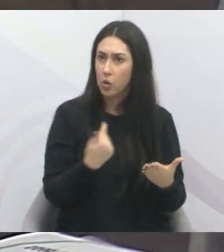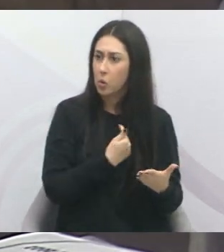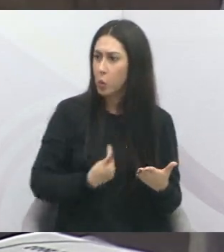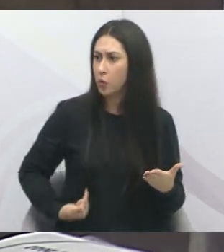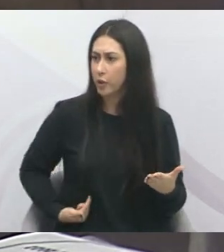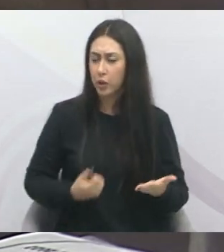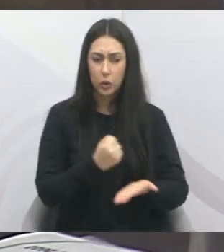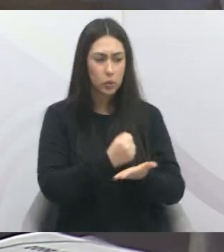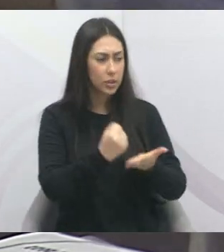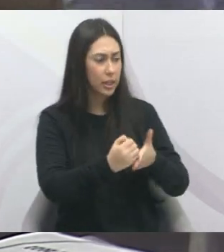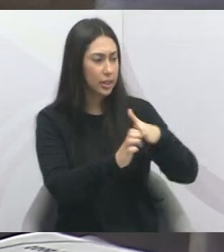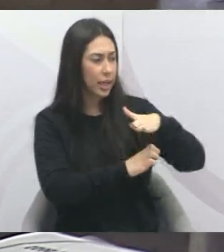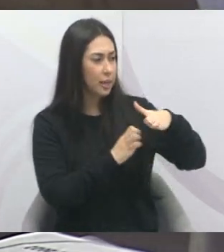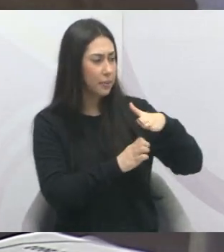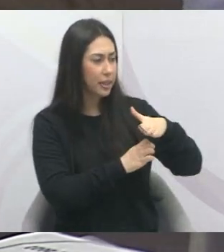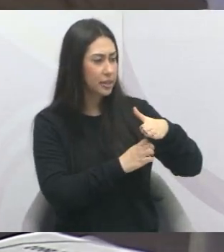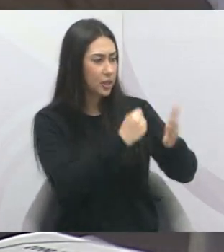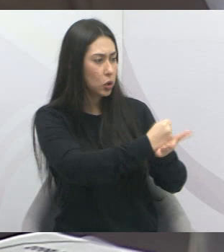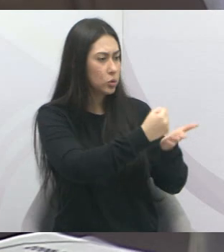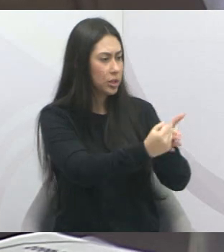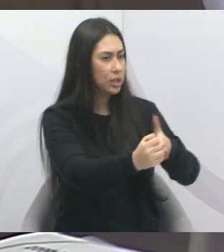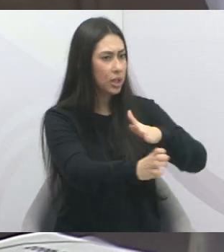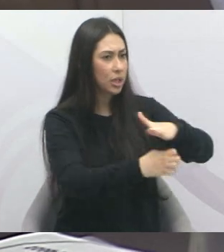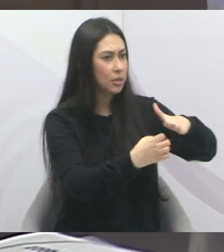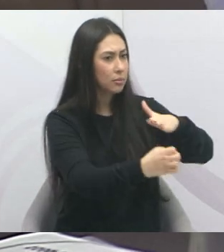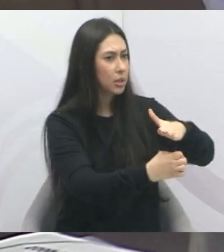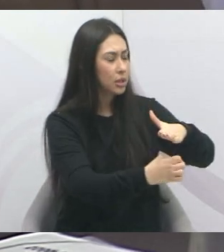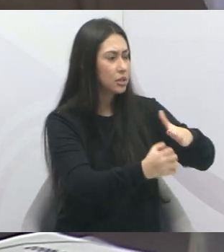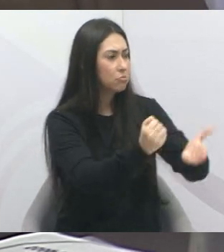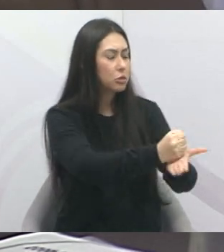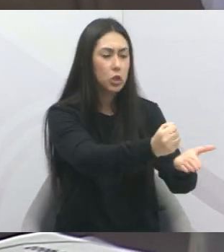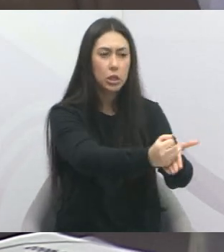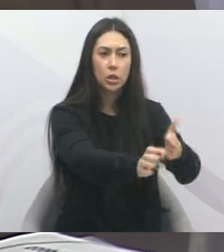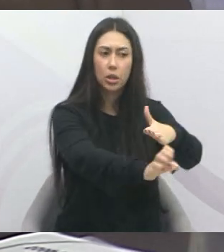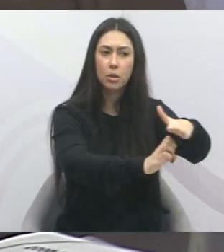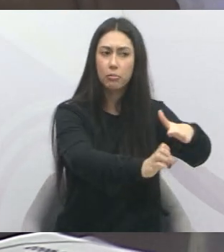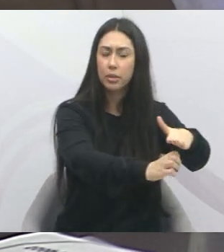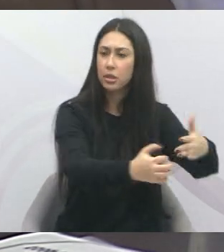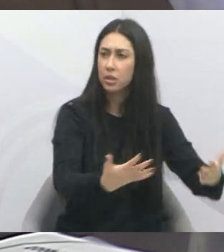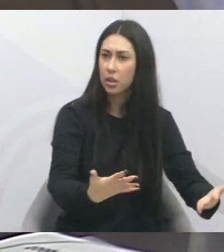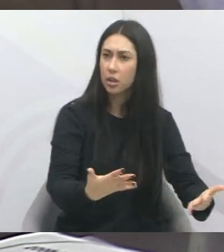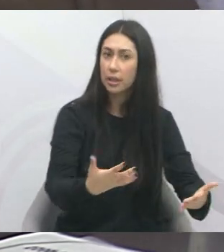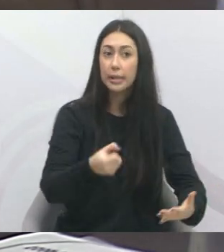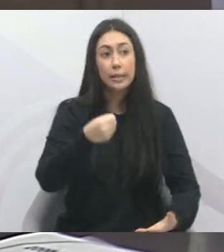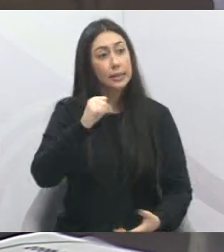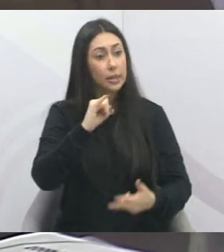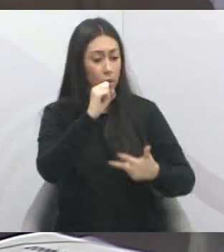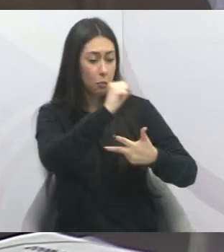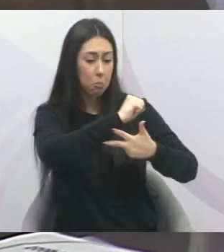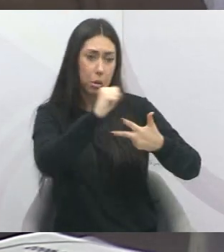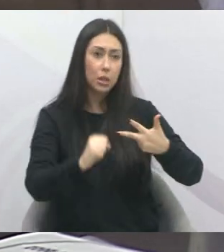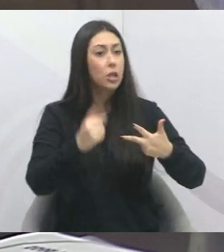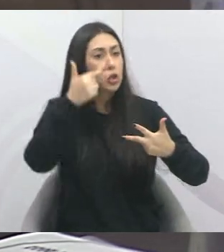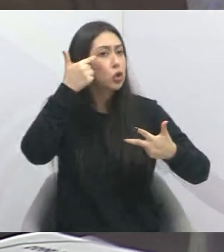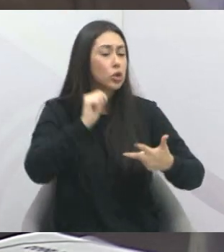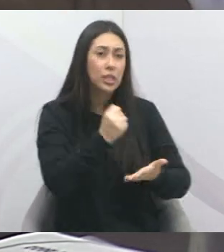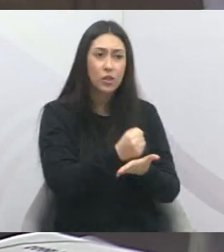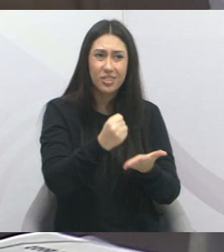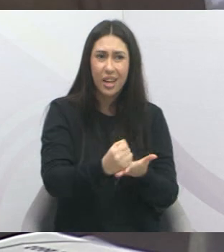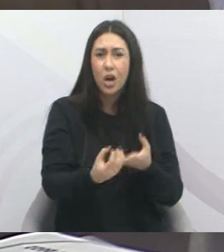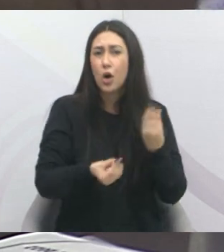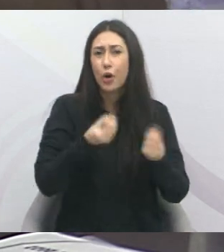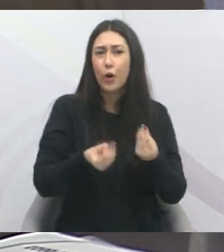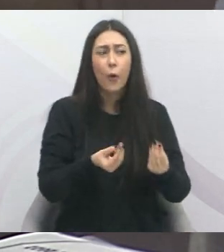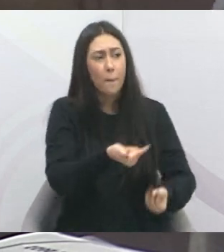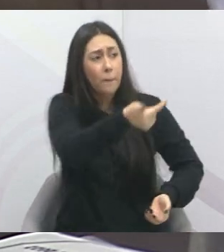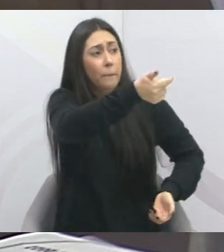terceirizada, quarteirizada, não sei como é que é o nome que eu dou, nessa contratação de médico. Se o poder público não está conseguindo contratar médico, uma terceirizada